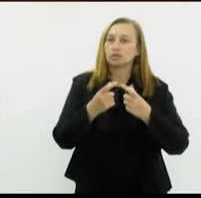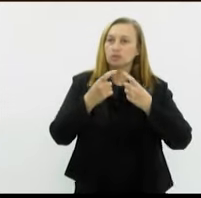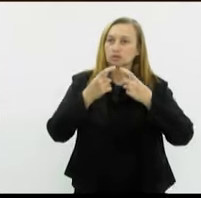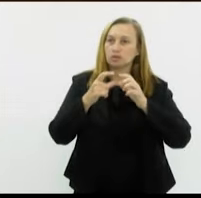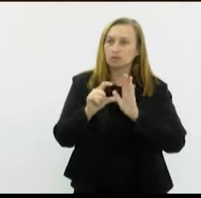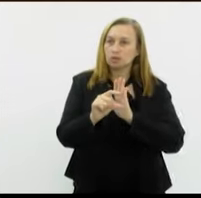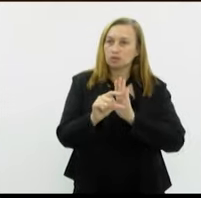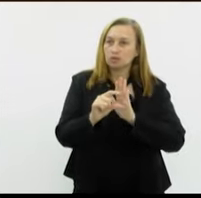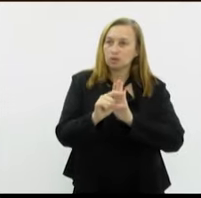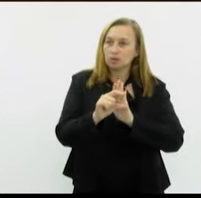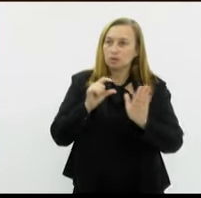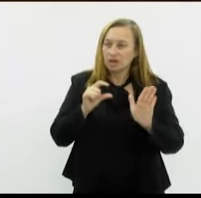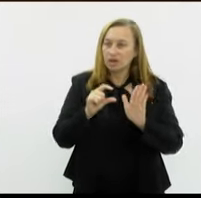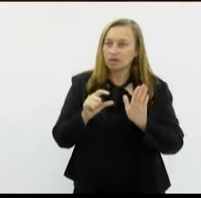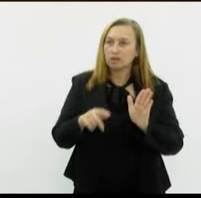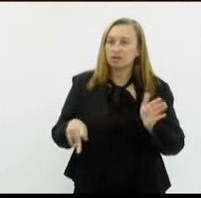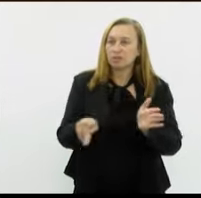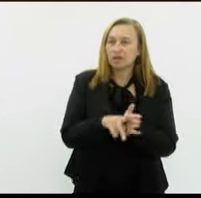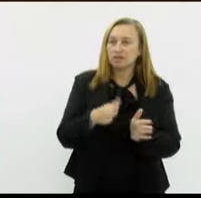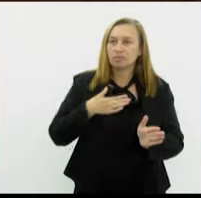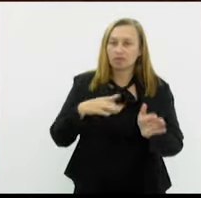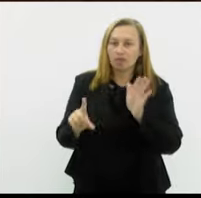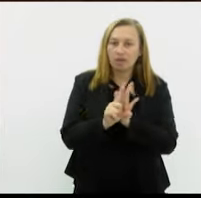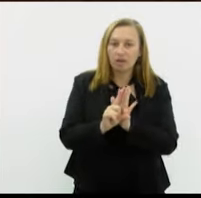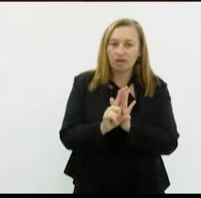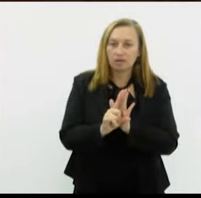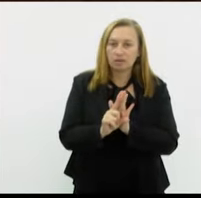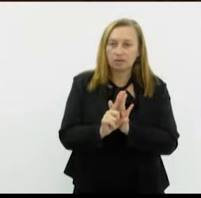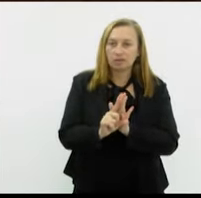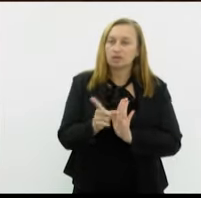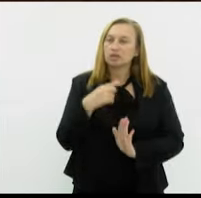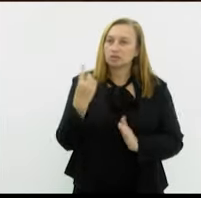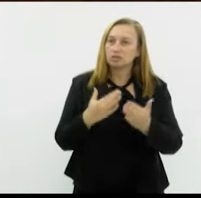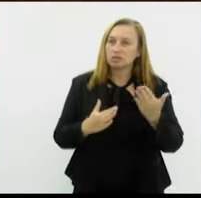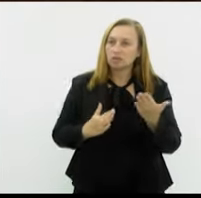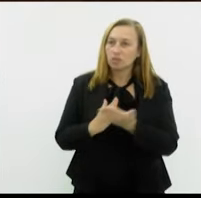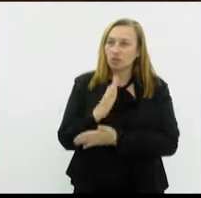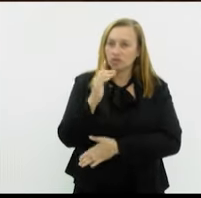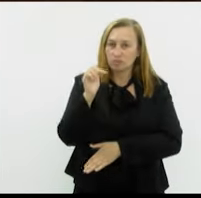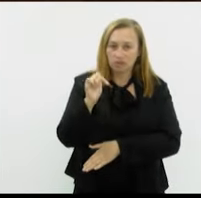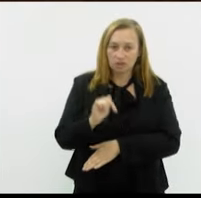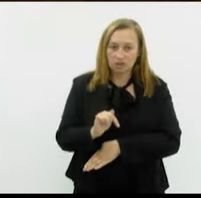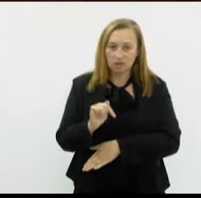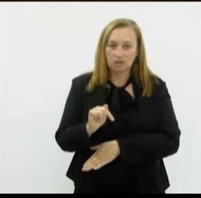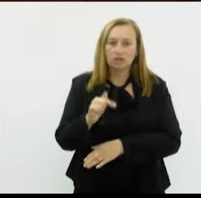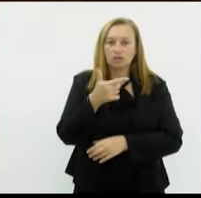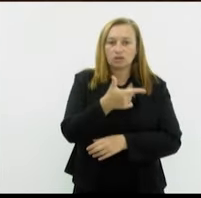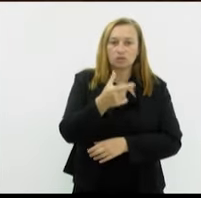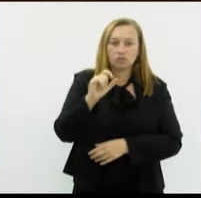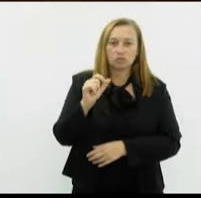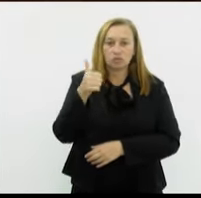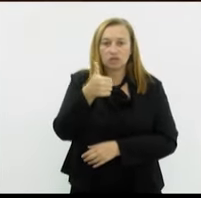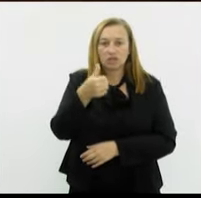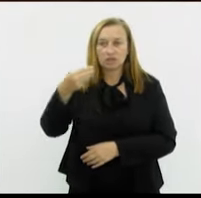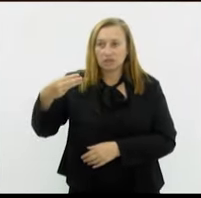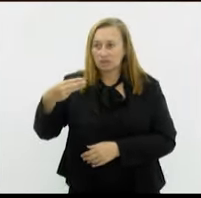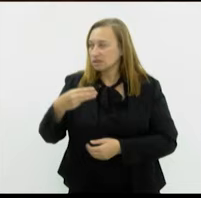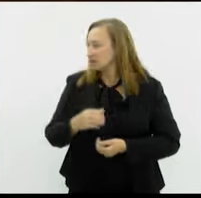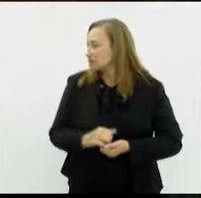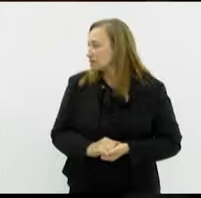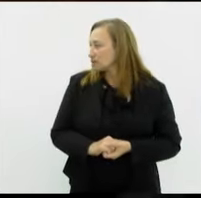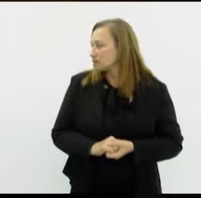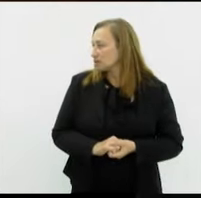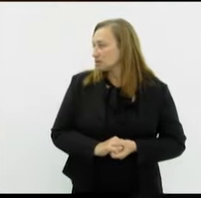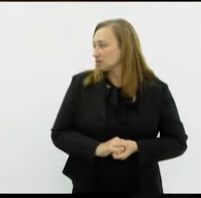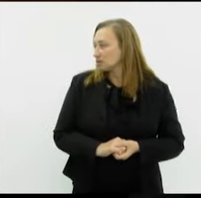fazem parte da minha lei, da lei que nós aprovamos aqui em 2013. Então, no